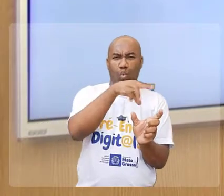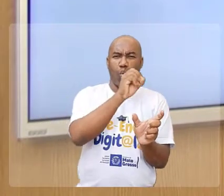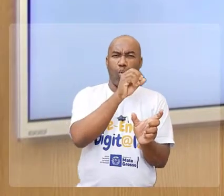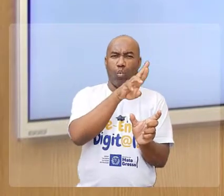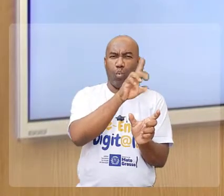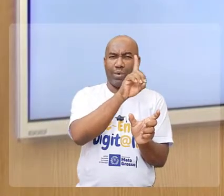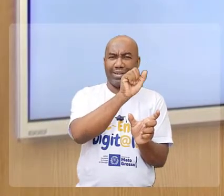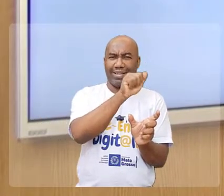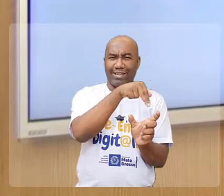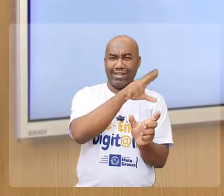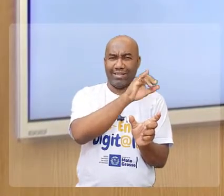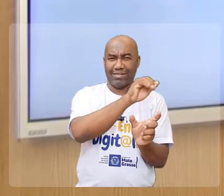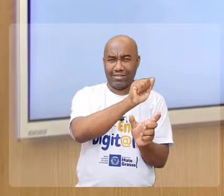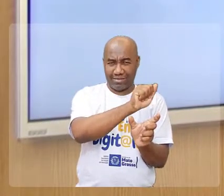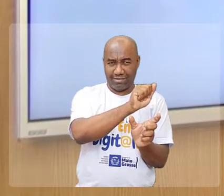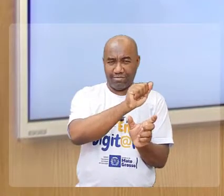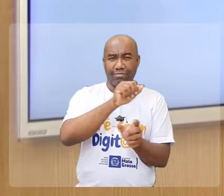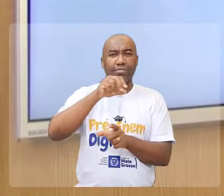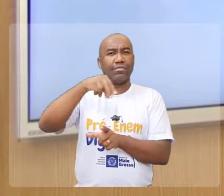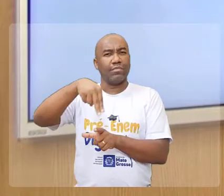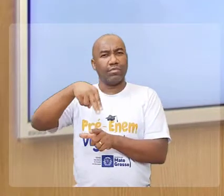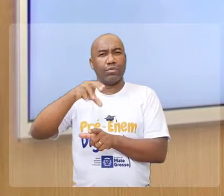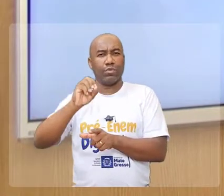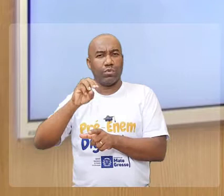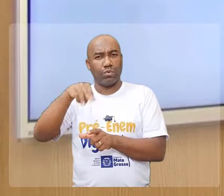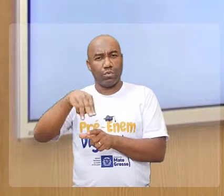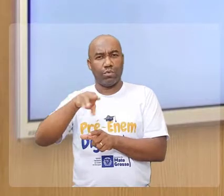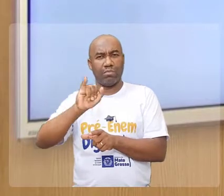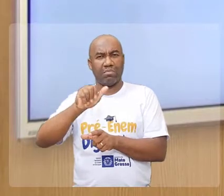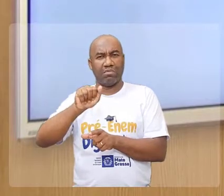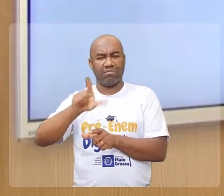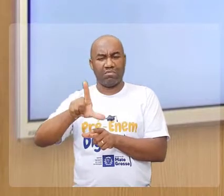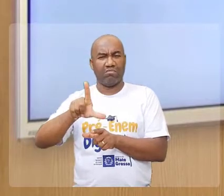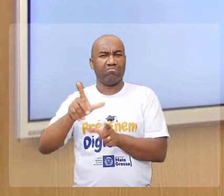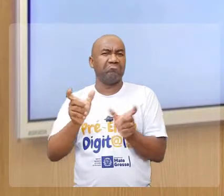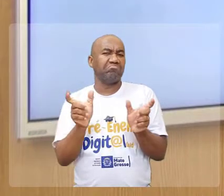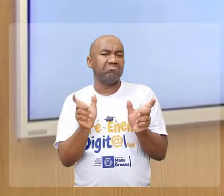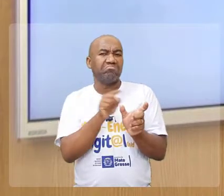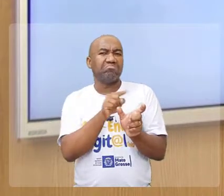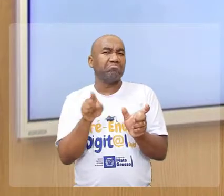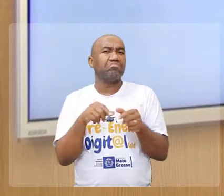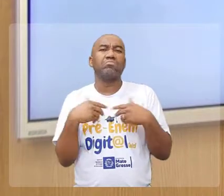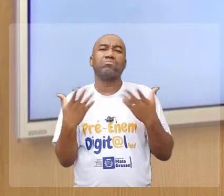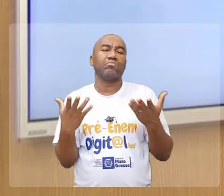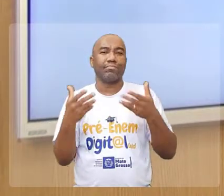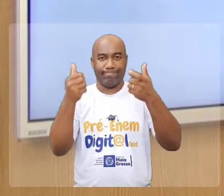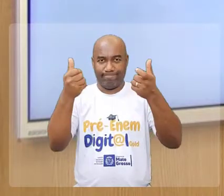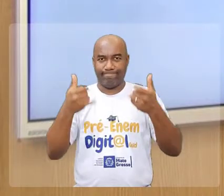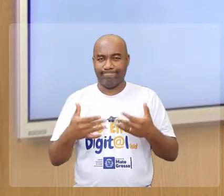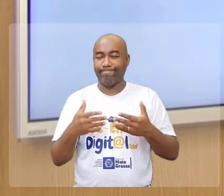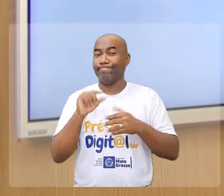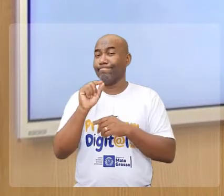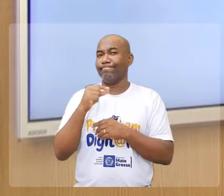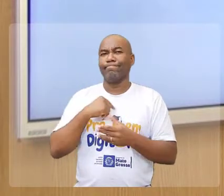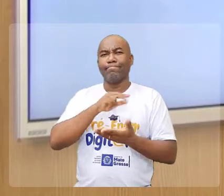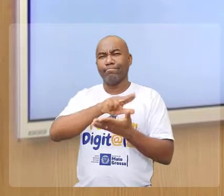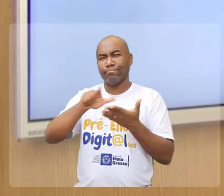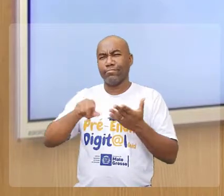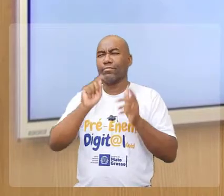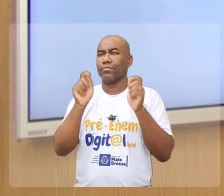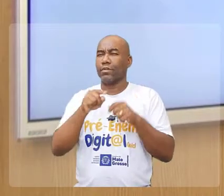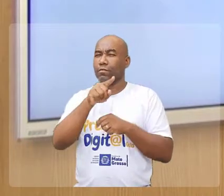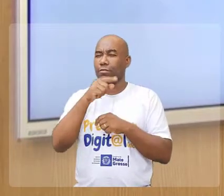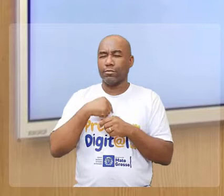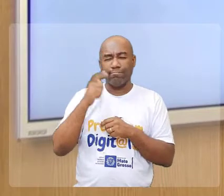Primeiramente, é um conteúdo extremamente importante. Você utiliza em várias